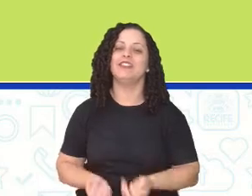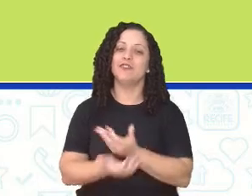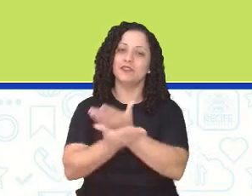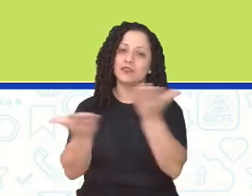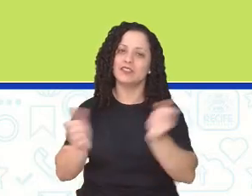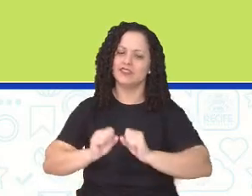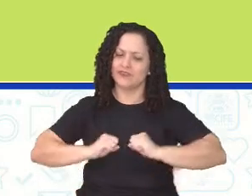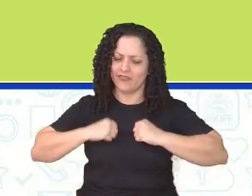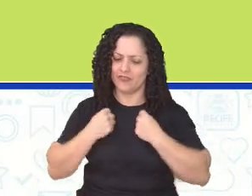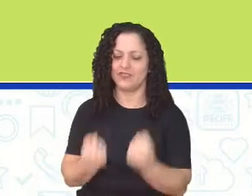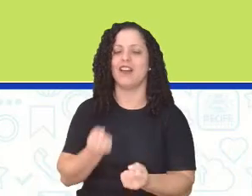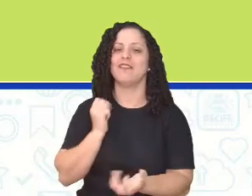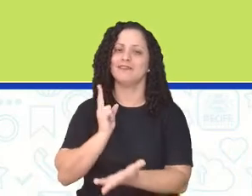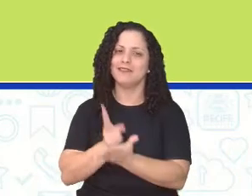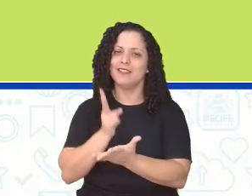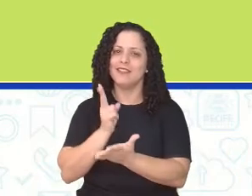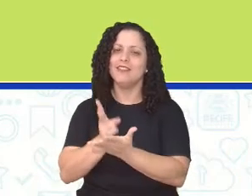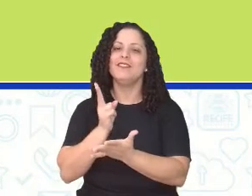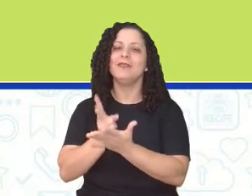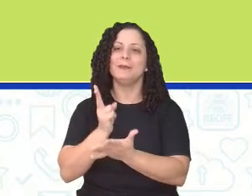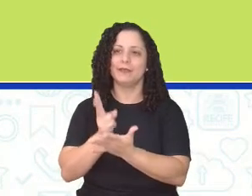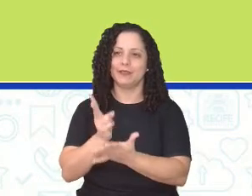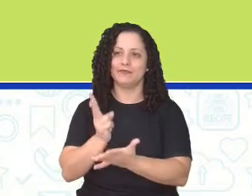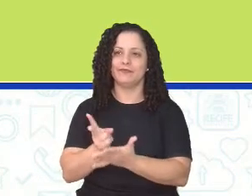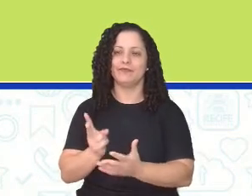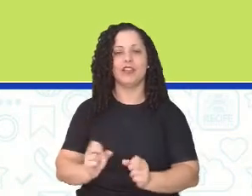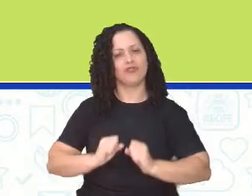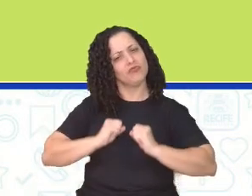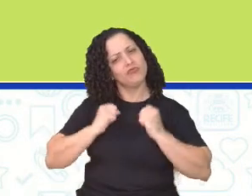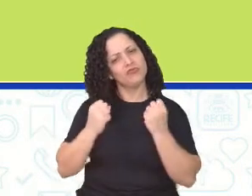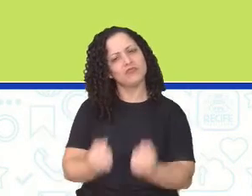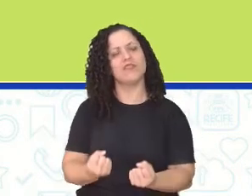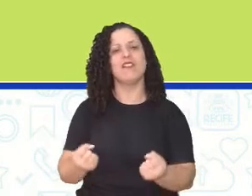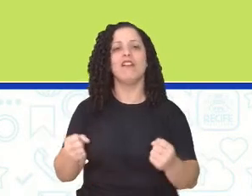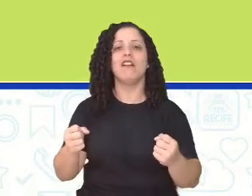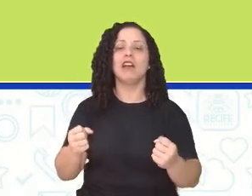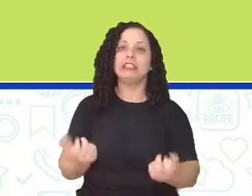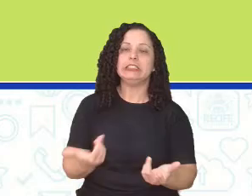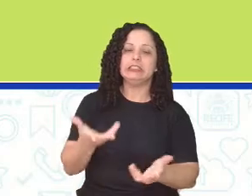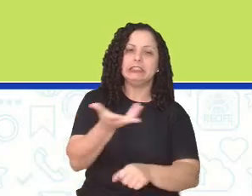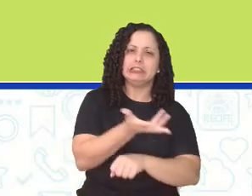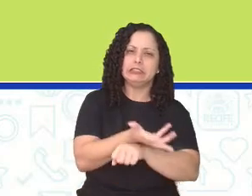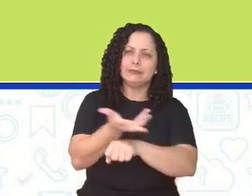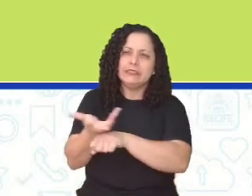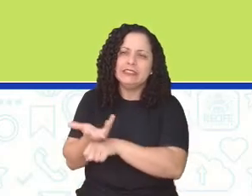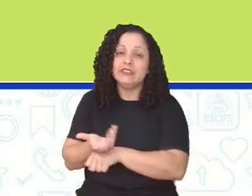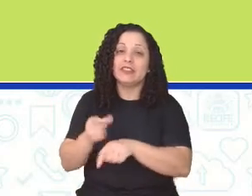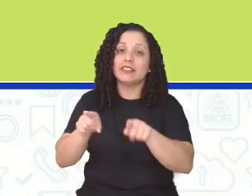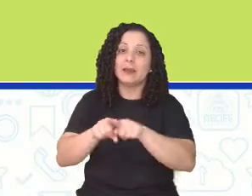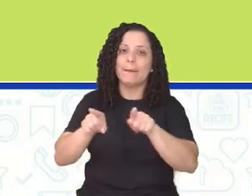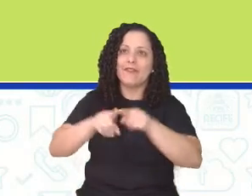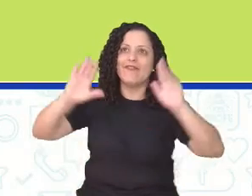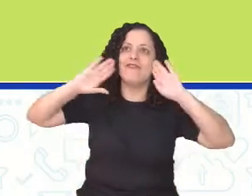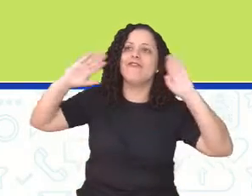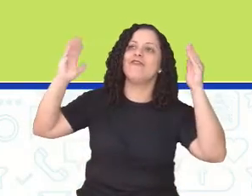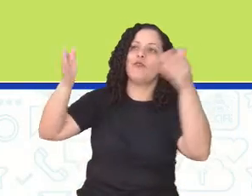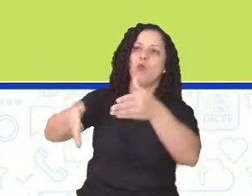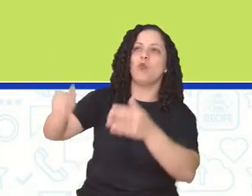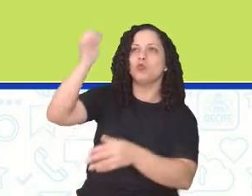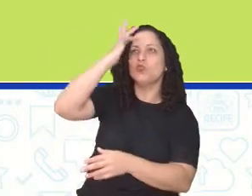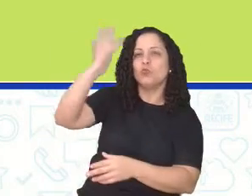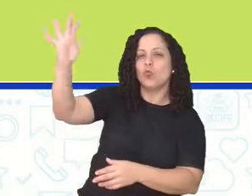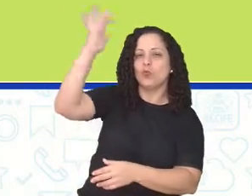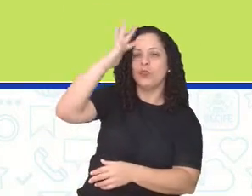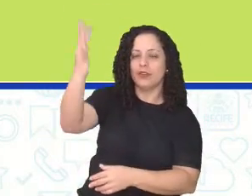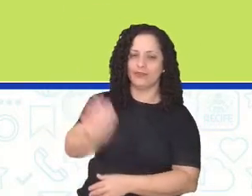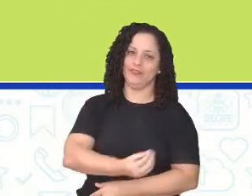se dedicando sempre aos estudos. Empenhe-se também nas grandes matérias da vida, conquiste seus ideais. Então,